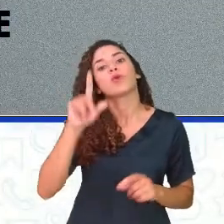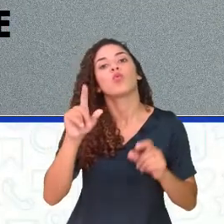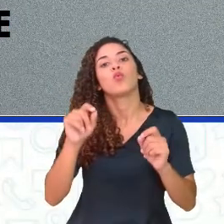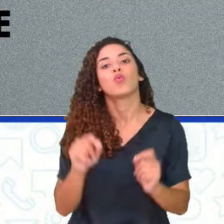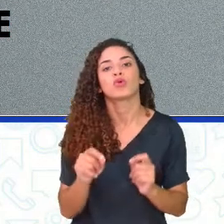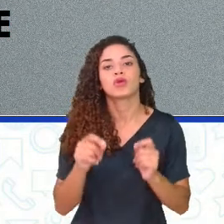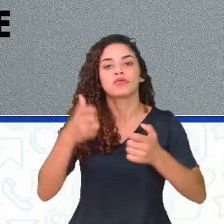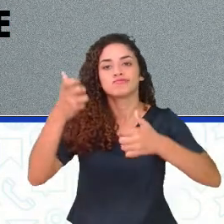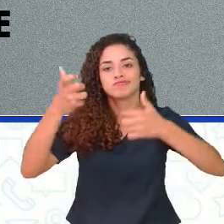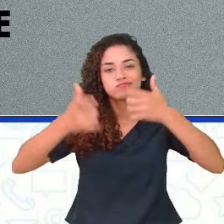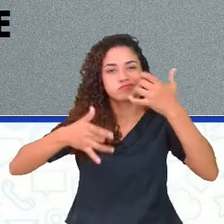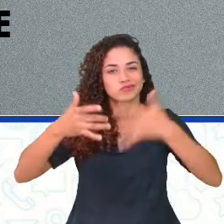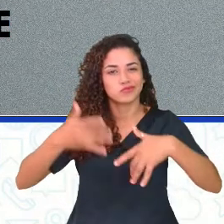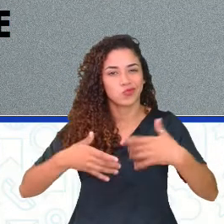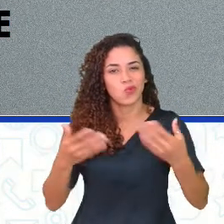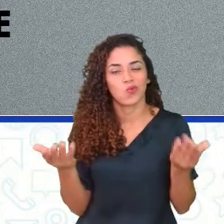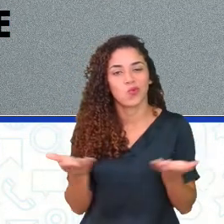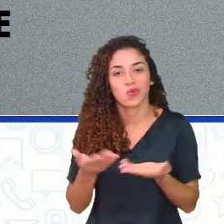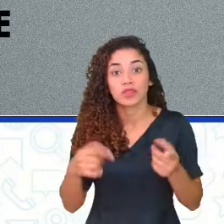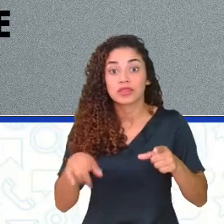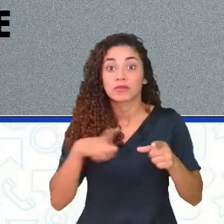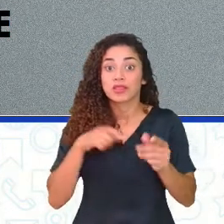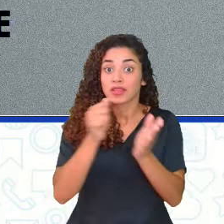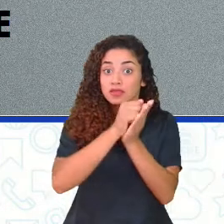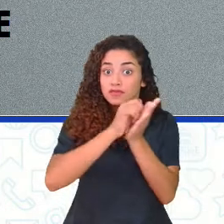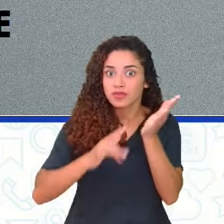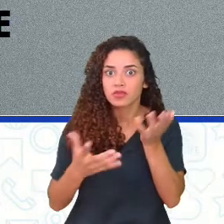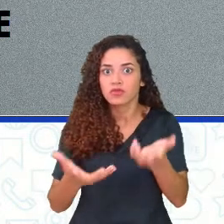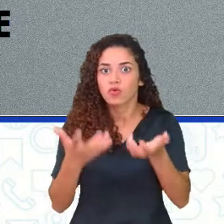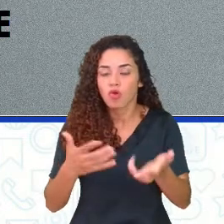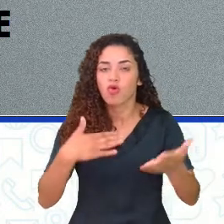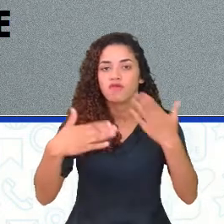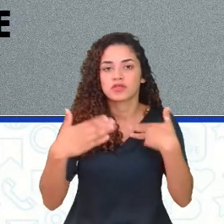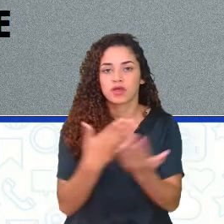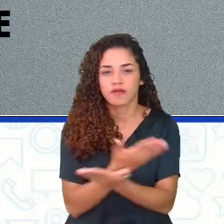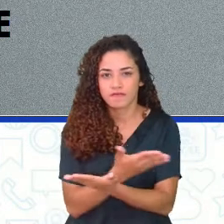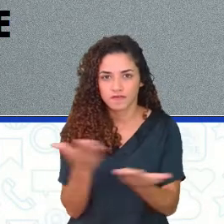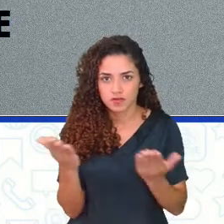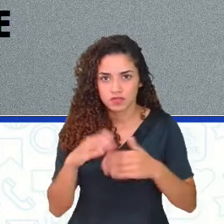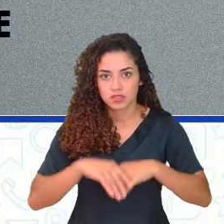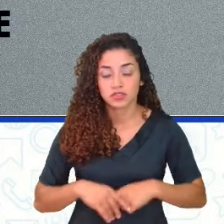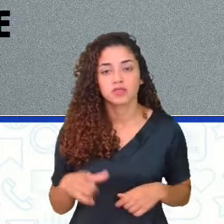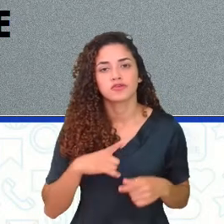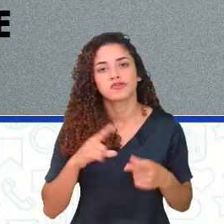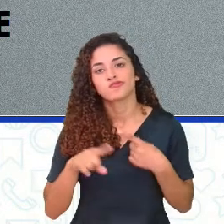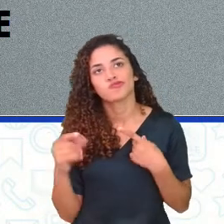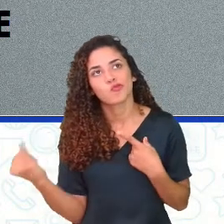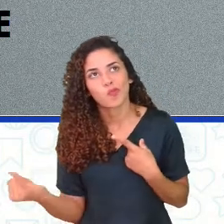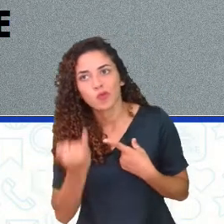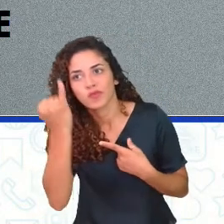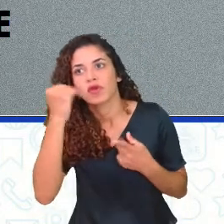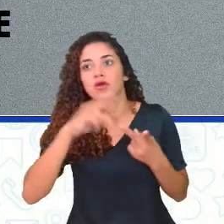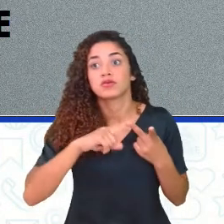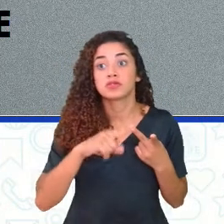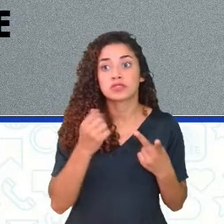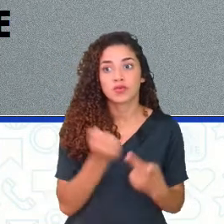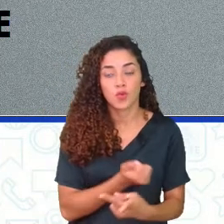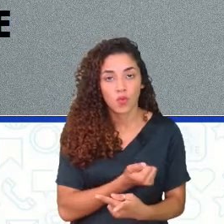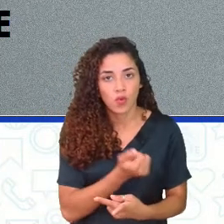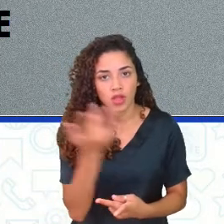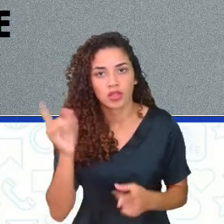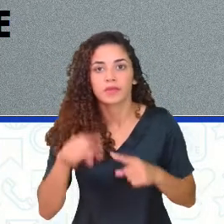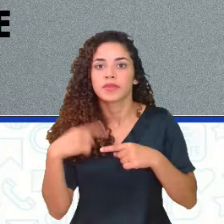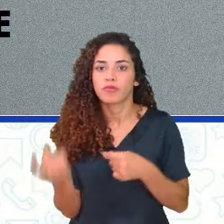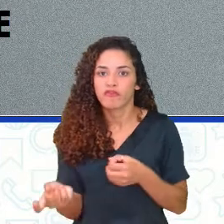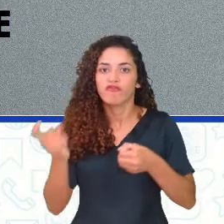tenho uma atividade que eu quero conversar bem direitinho com vocês. Nós falamos hoje da importância, falamos aí de quantidade, ainda vamos voltar